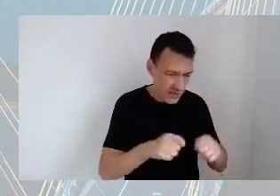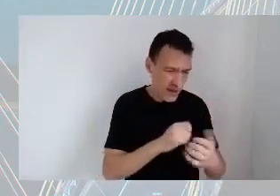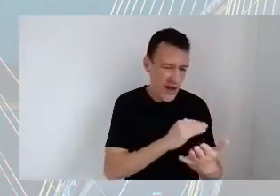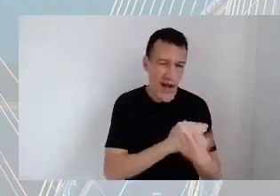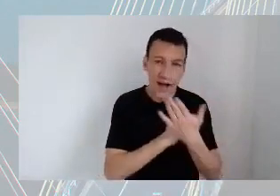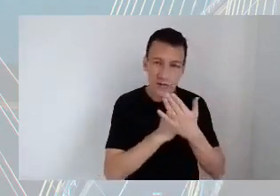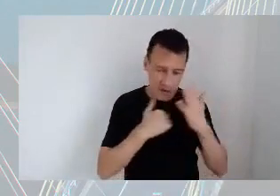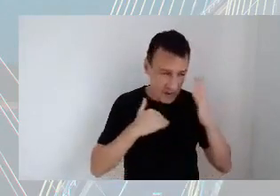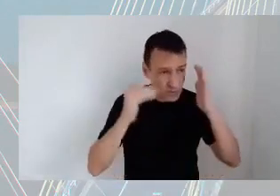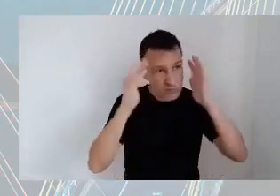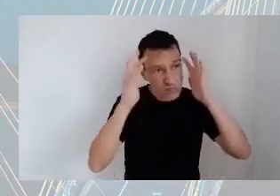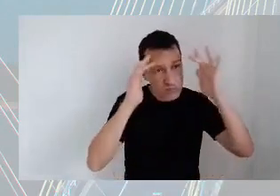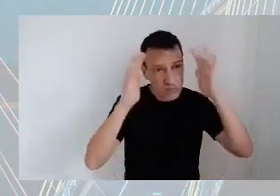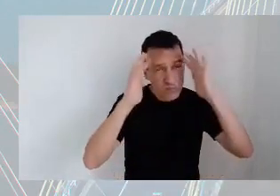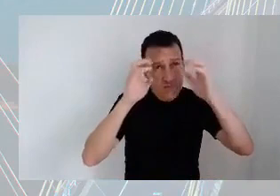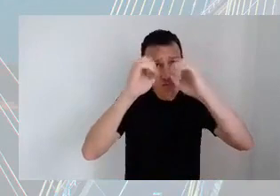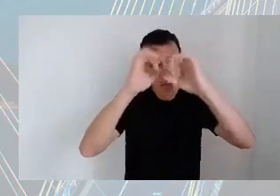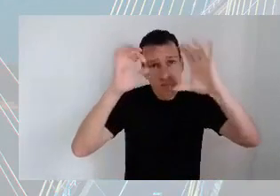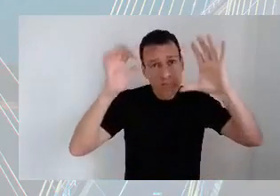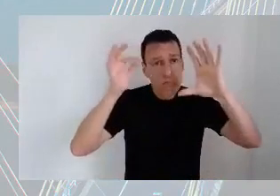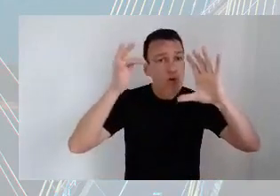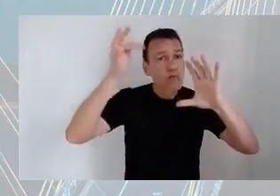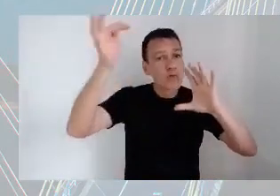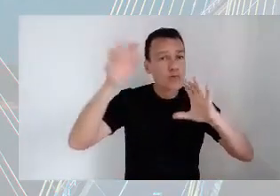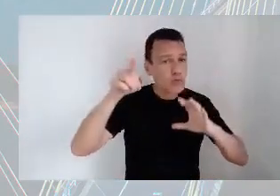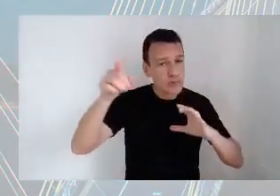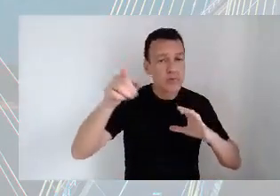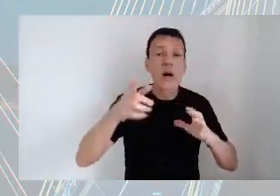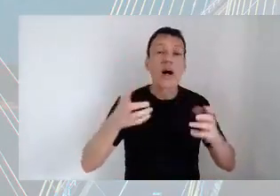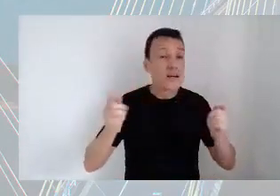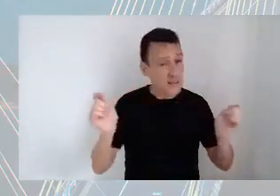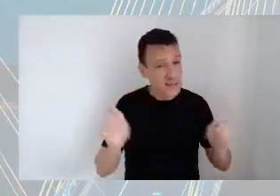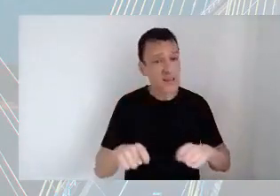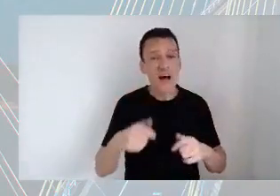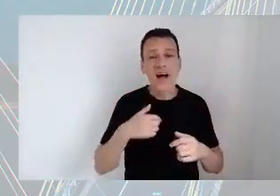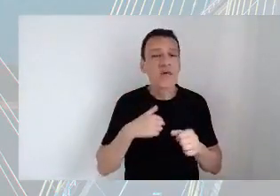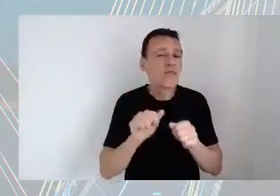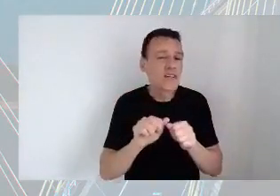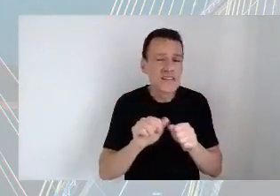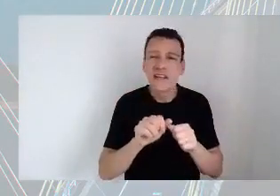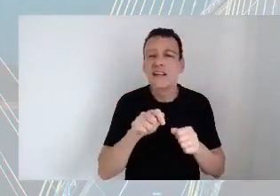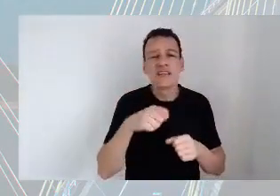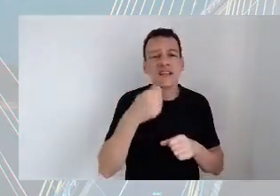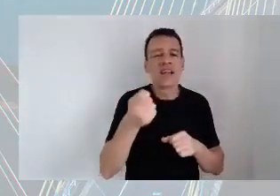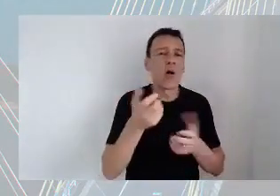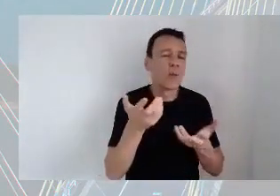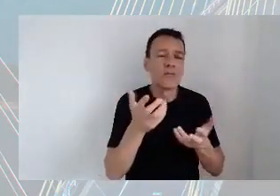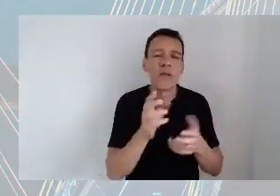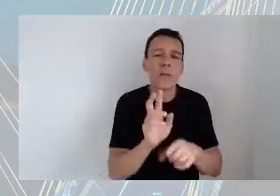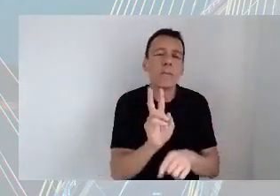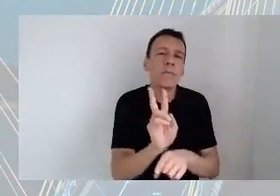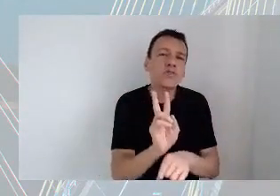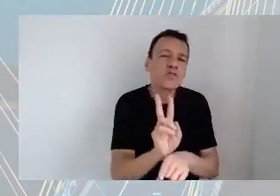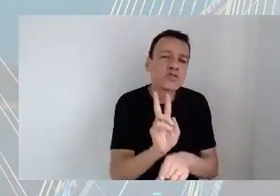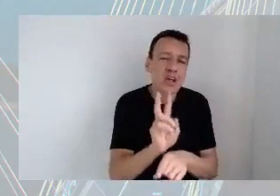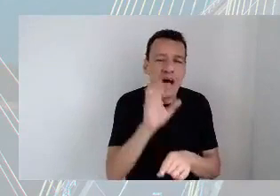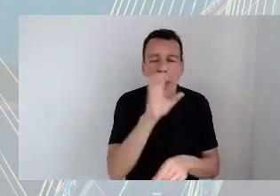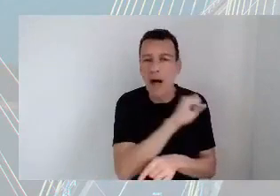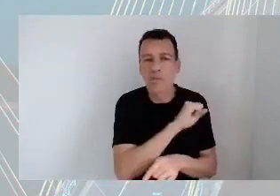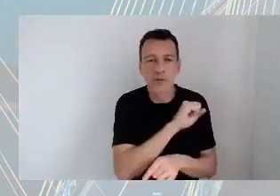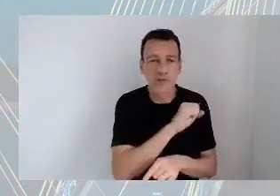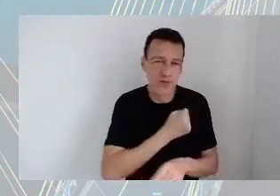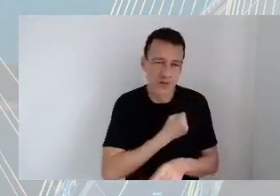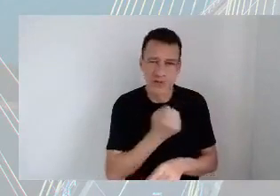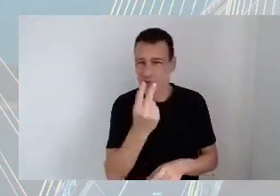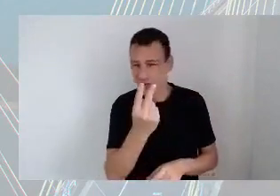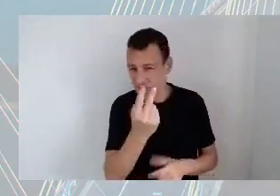posso fazer, como está aqui, pilotos rápidos. Né? Eu posso, por exemplo, eu não preciso fazer uma revisão de arquitetura para todo o negócio